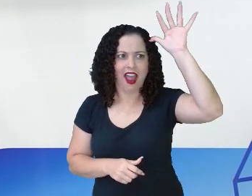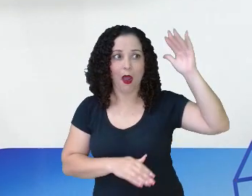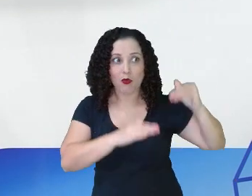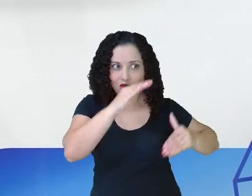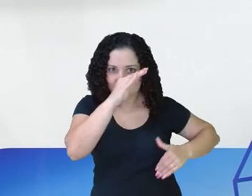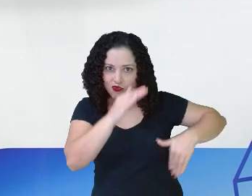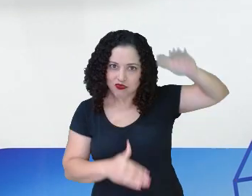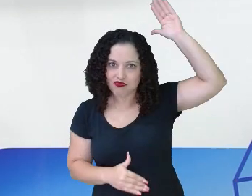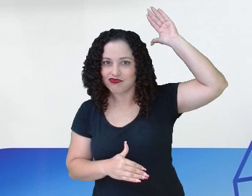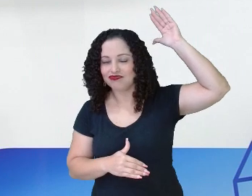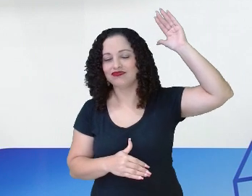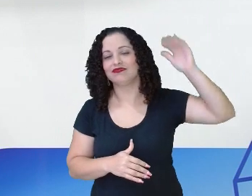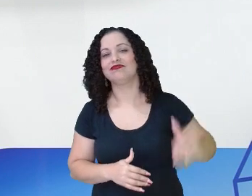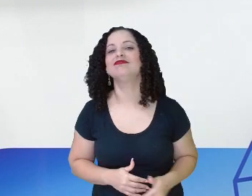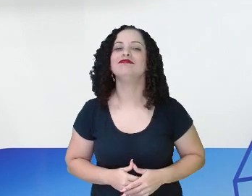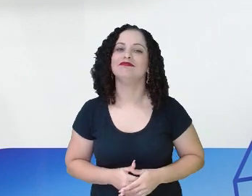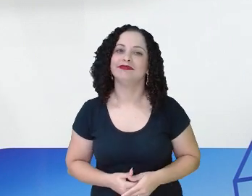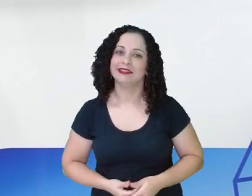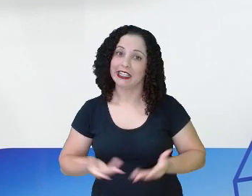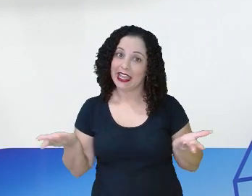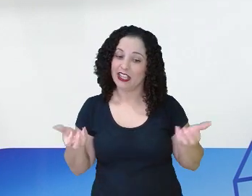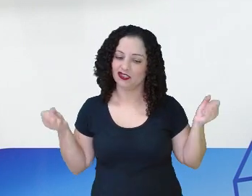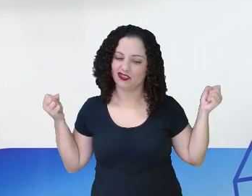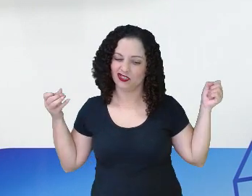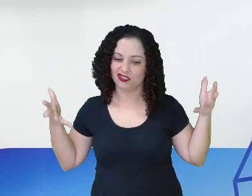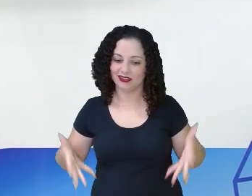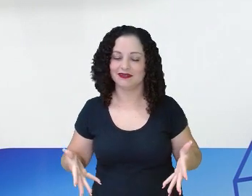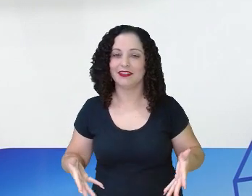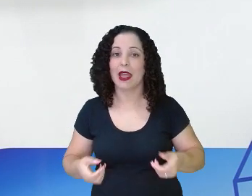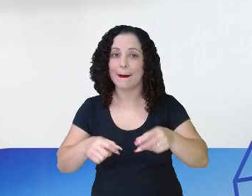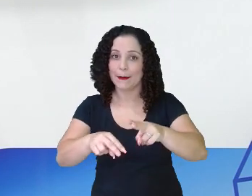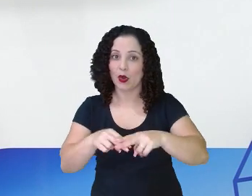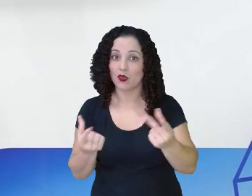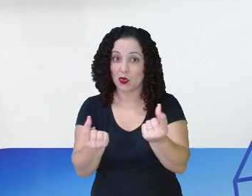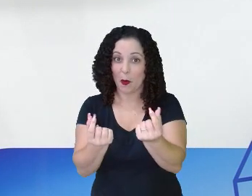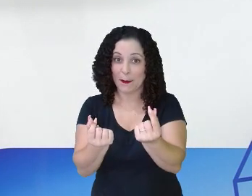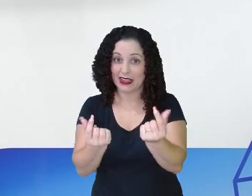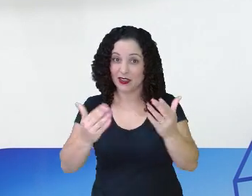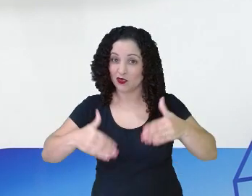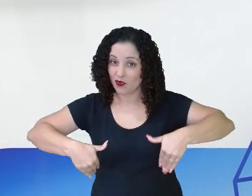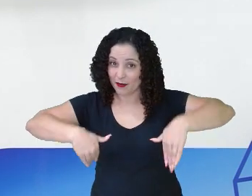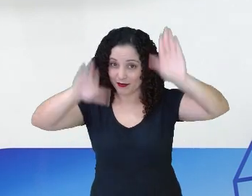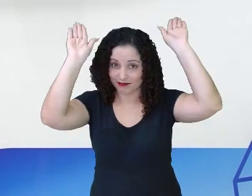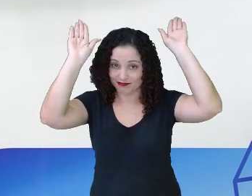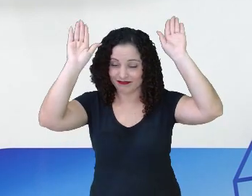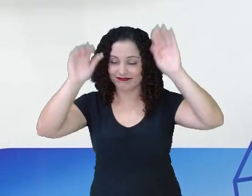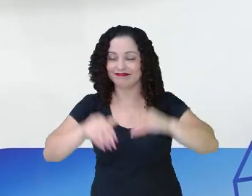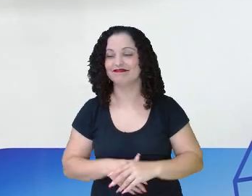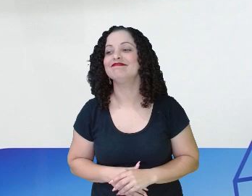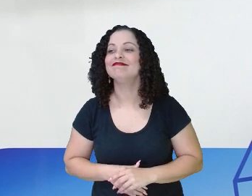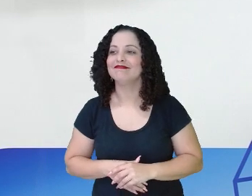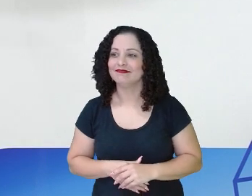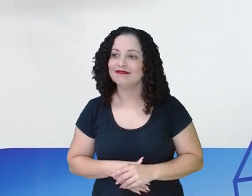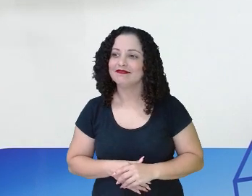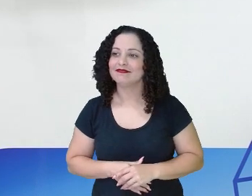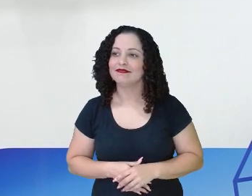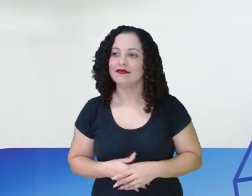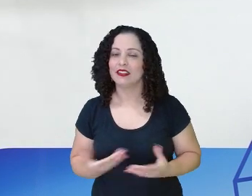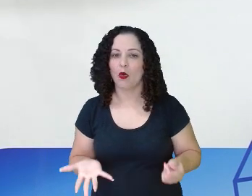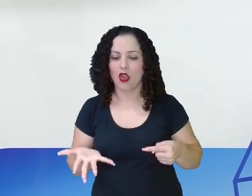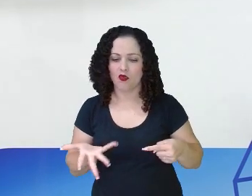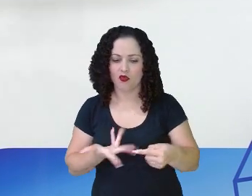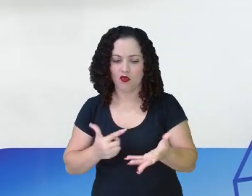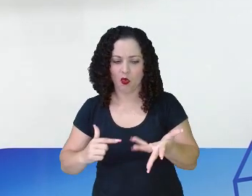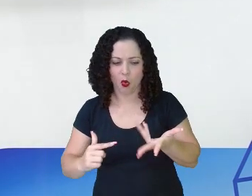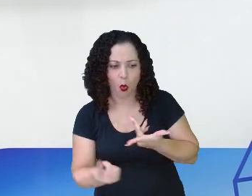alto. Essa adição é chata, porque o preço aumenta, não é isso? Então, em contar objetos